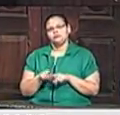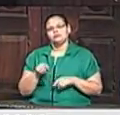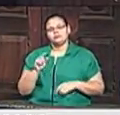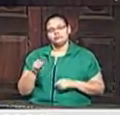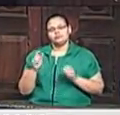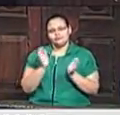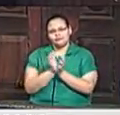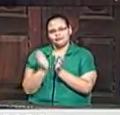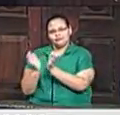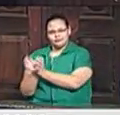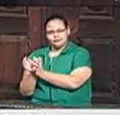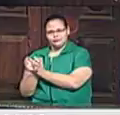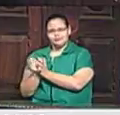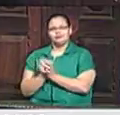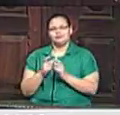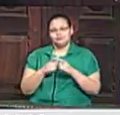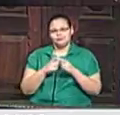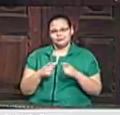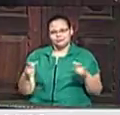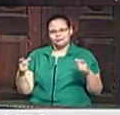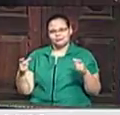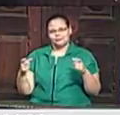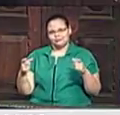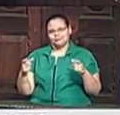as comissões, por sua maioria,